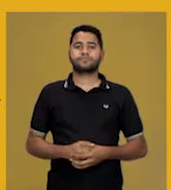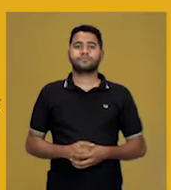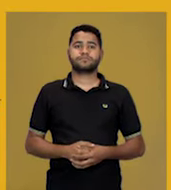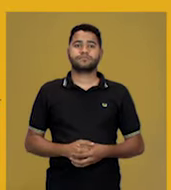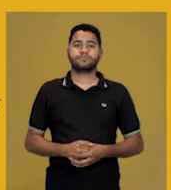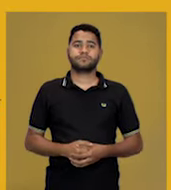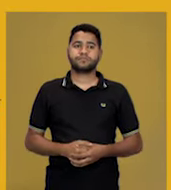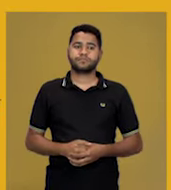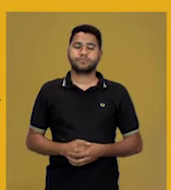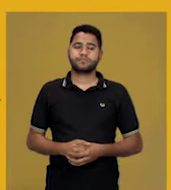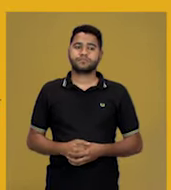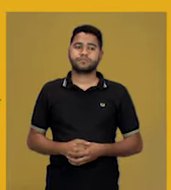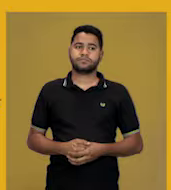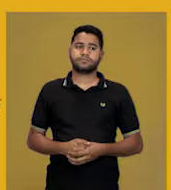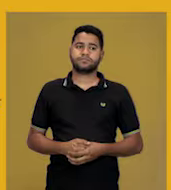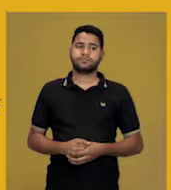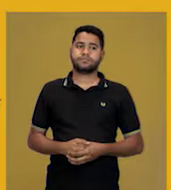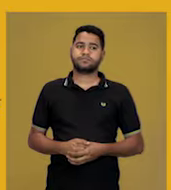tanto